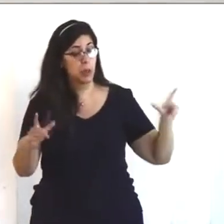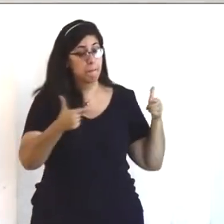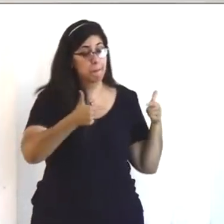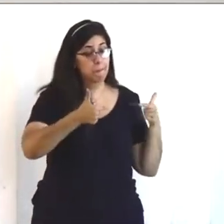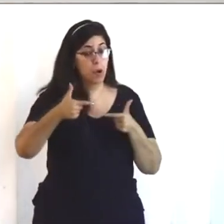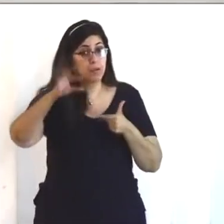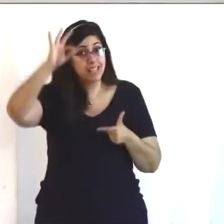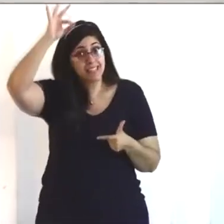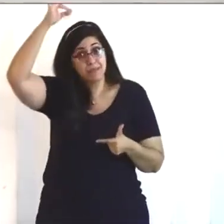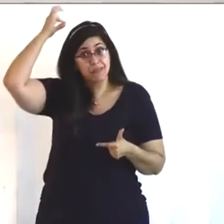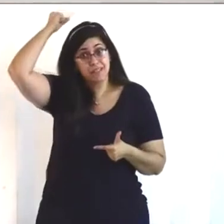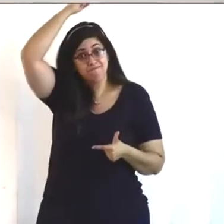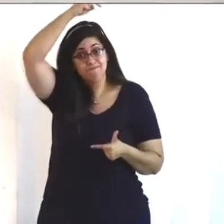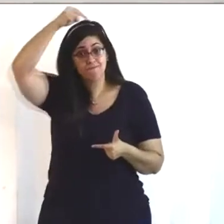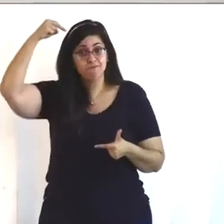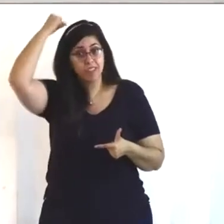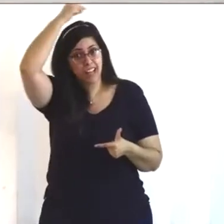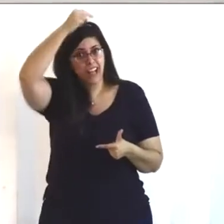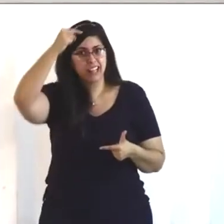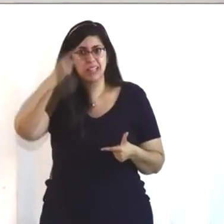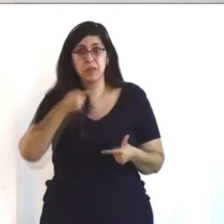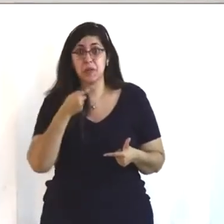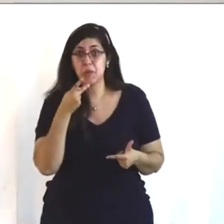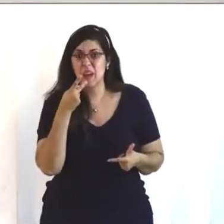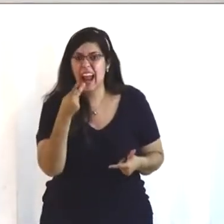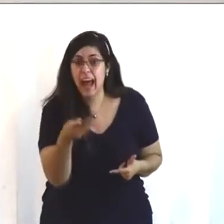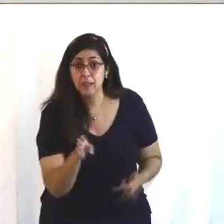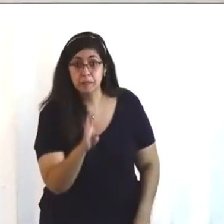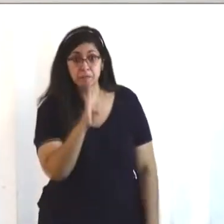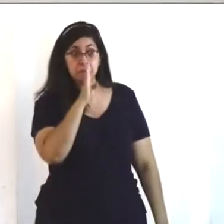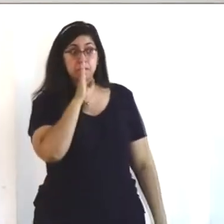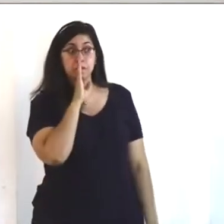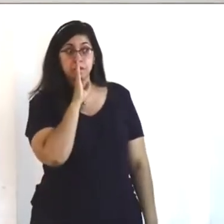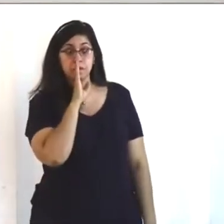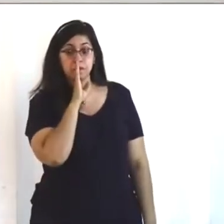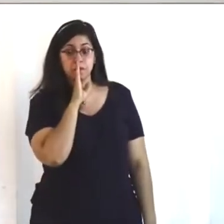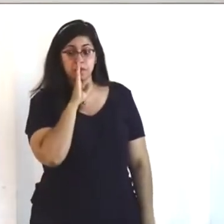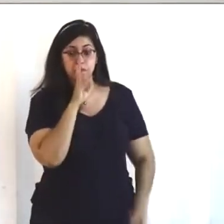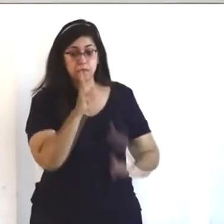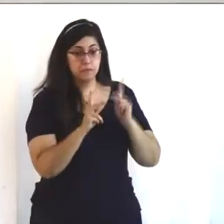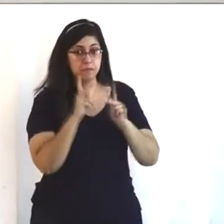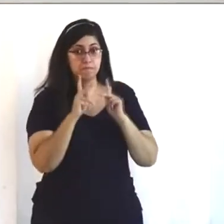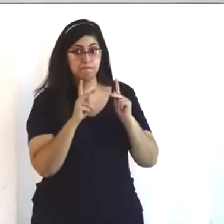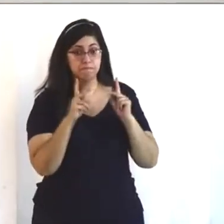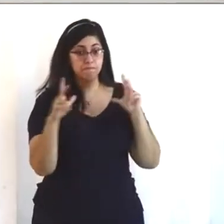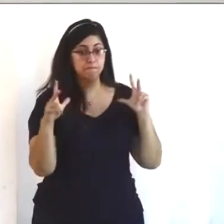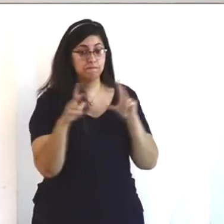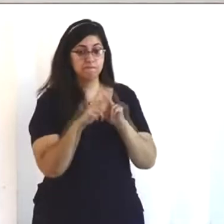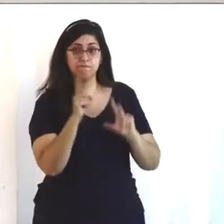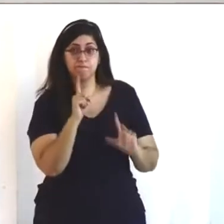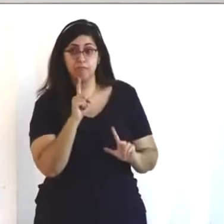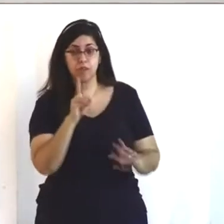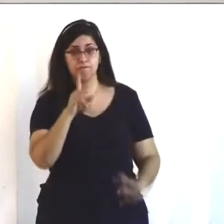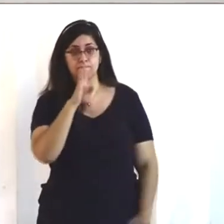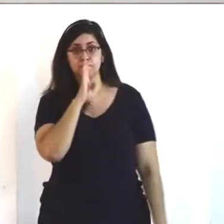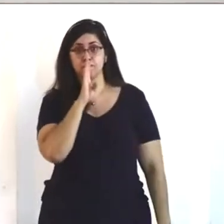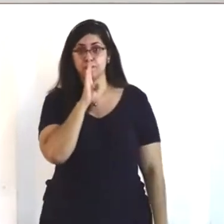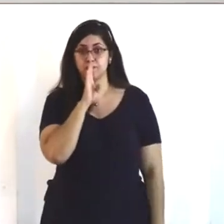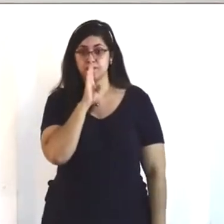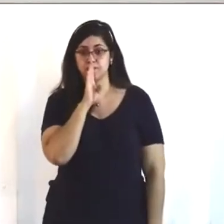não é necessariamente um ficar quieto quando se deveria defender ao Senhor Jesus Cristo,